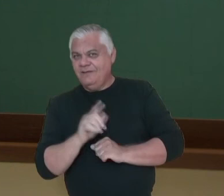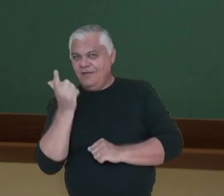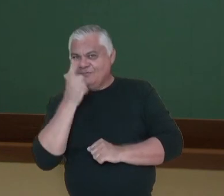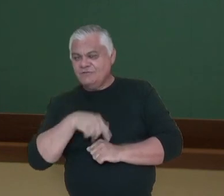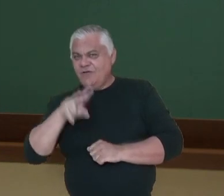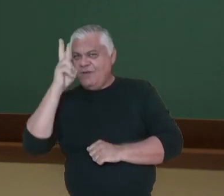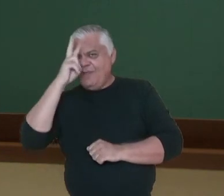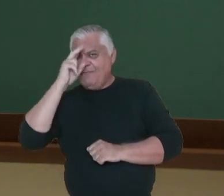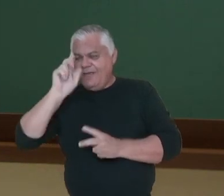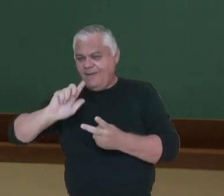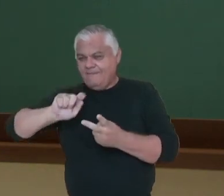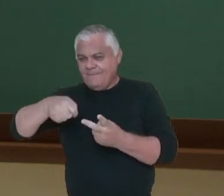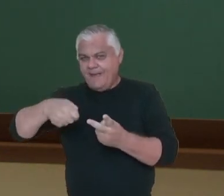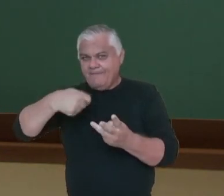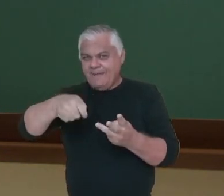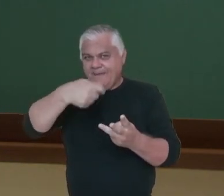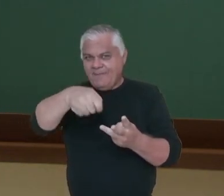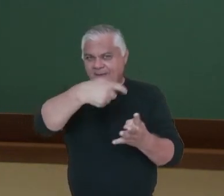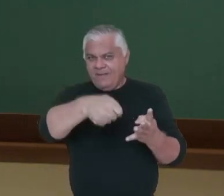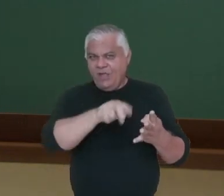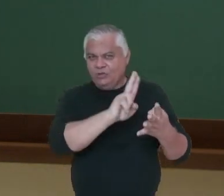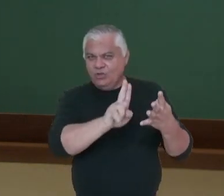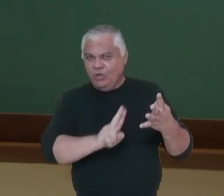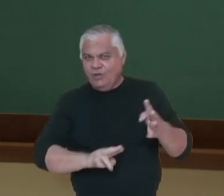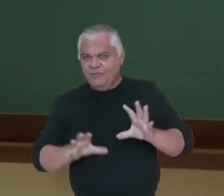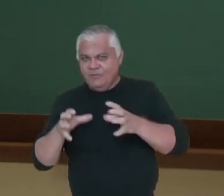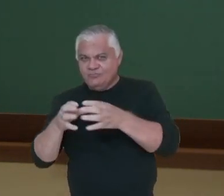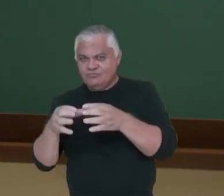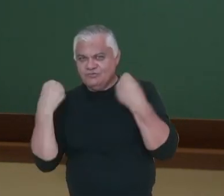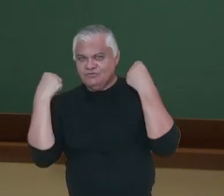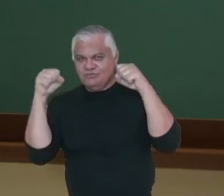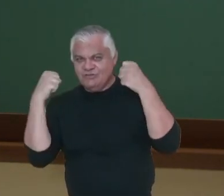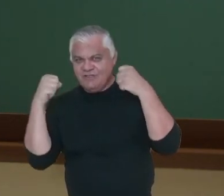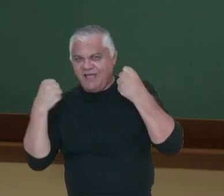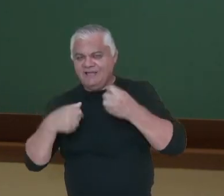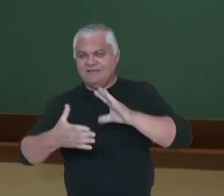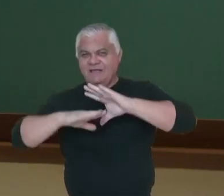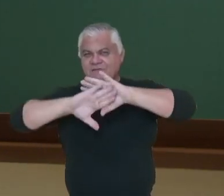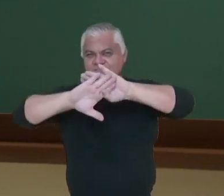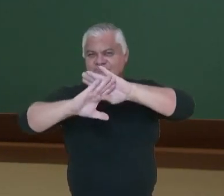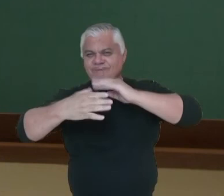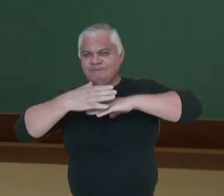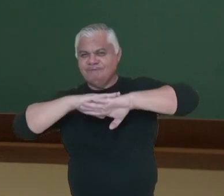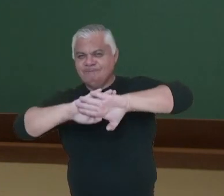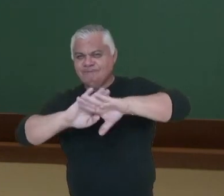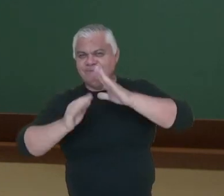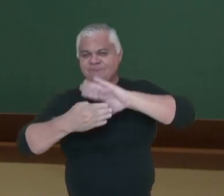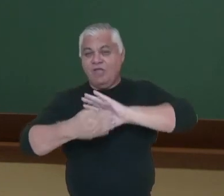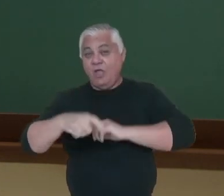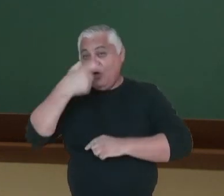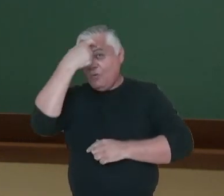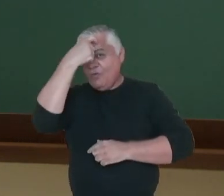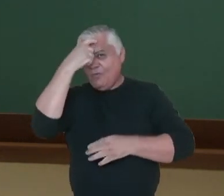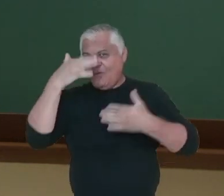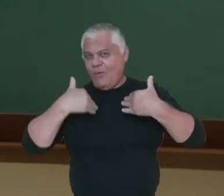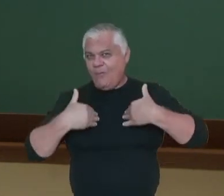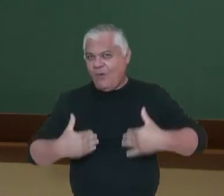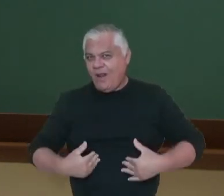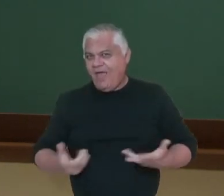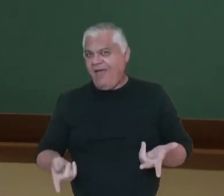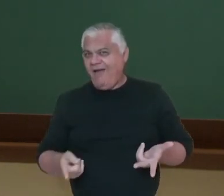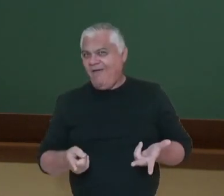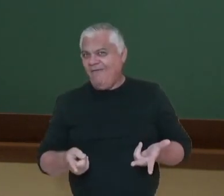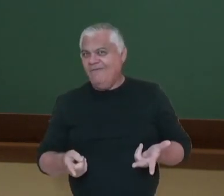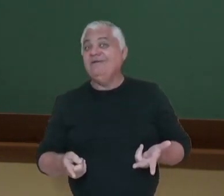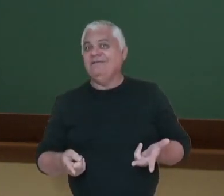a classificação ali das ginásticas? Condicionamento físico, conscientização corporal,